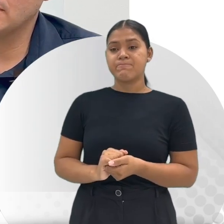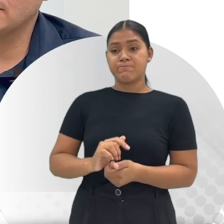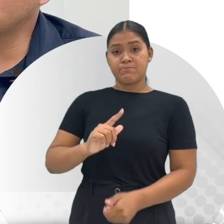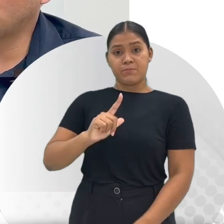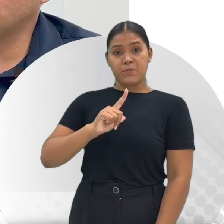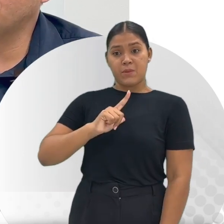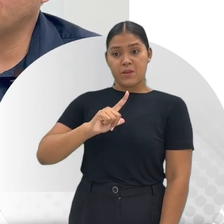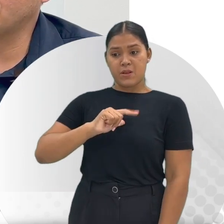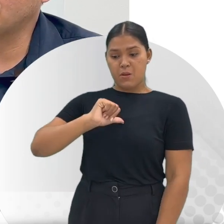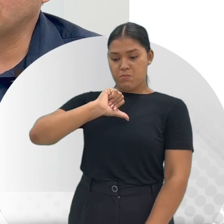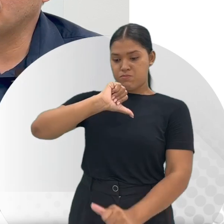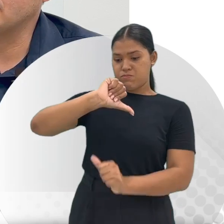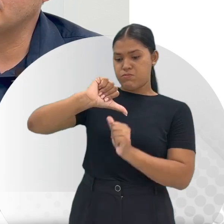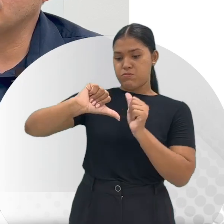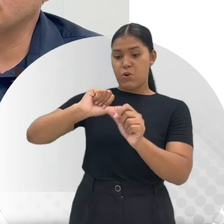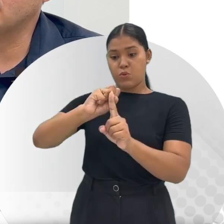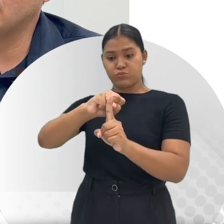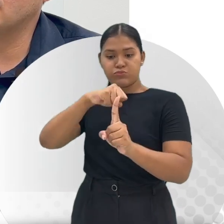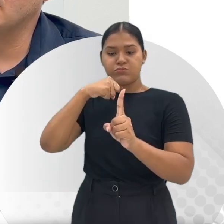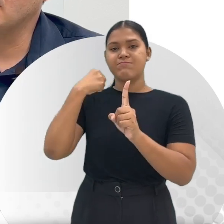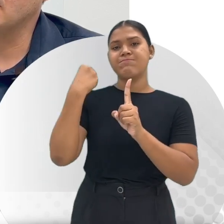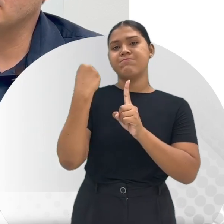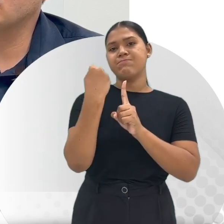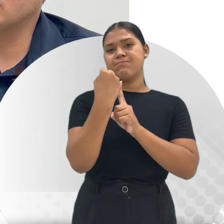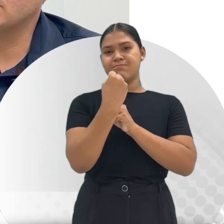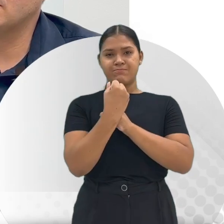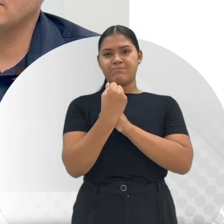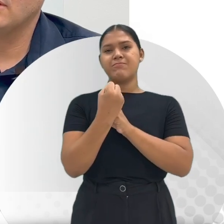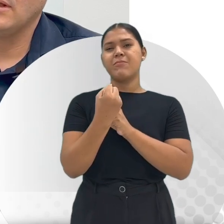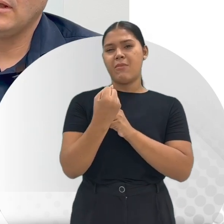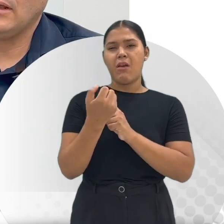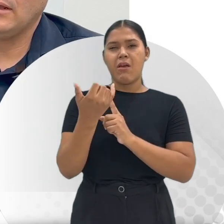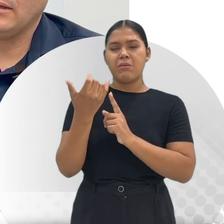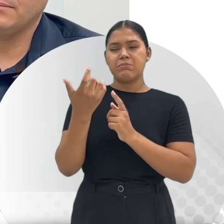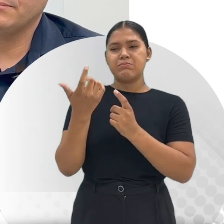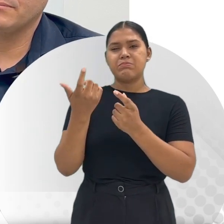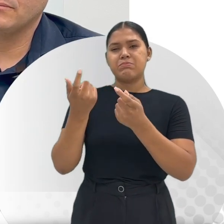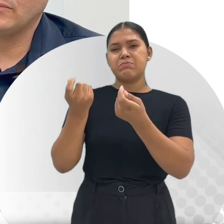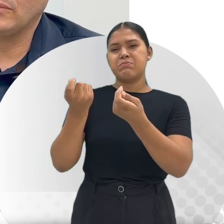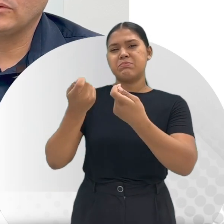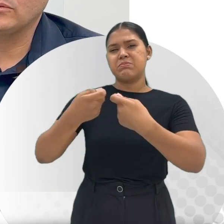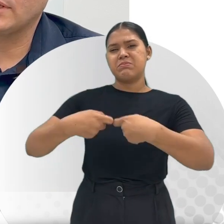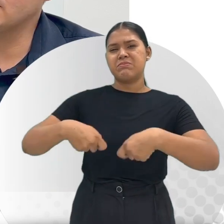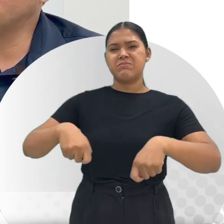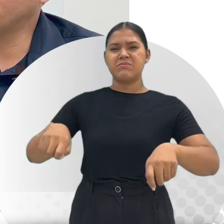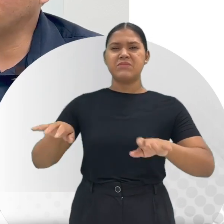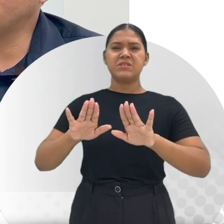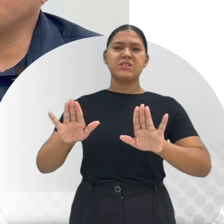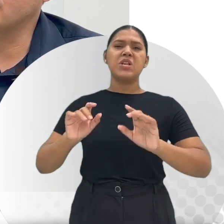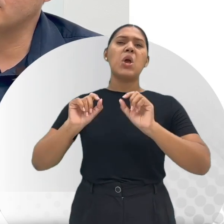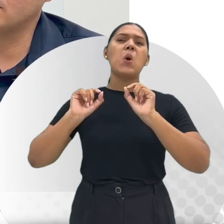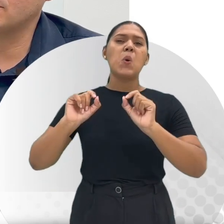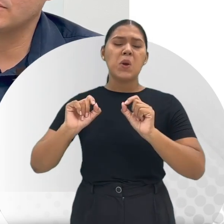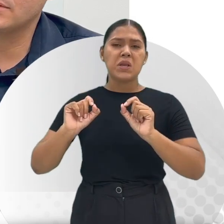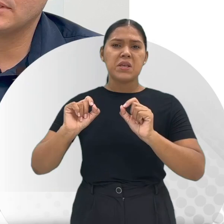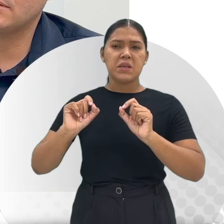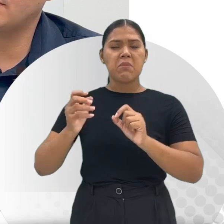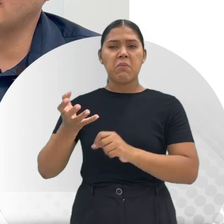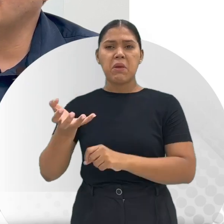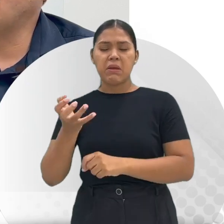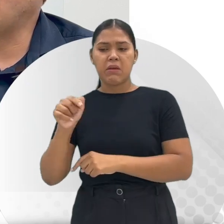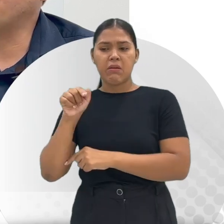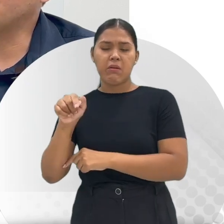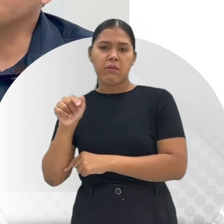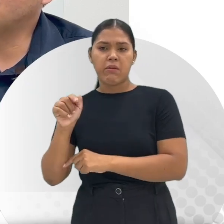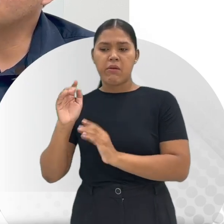mudança social para que a gente não tenha que discutir é, o que a gente vai preferir, se nós vamos